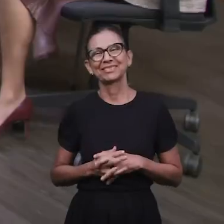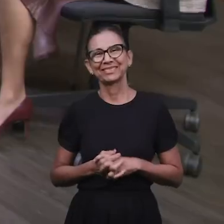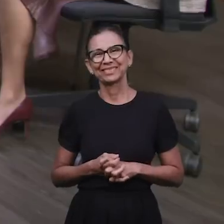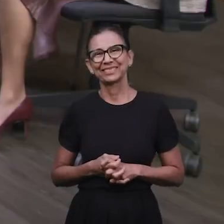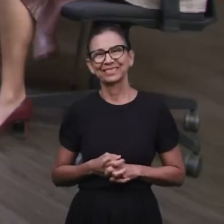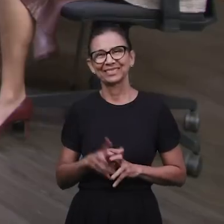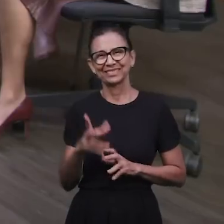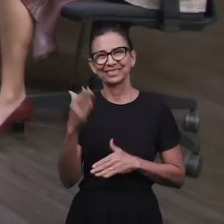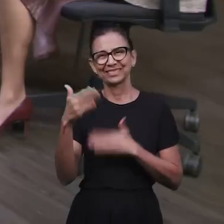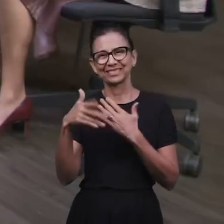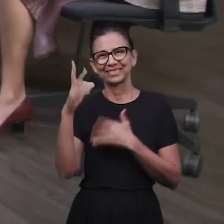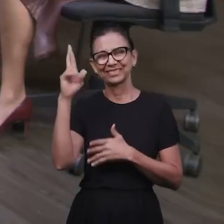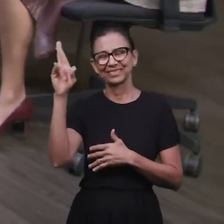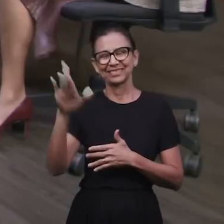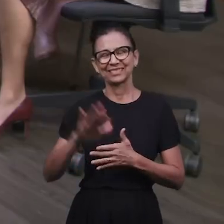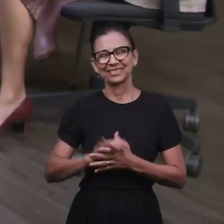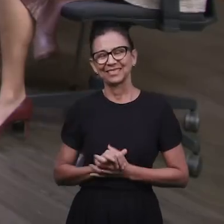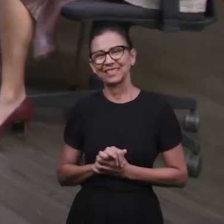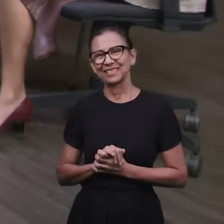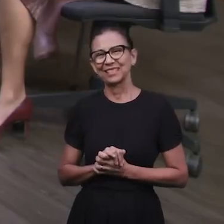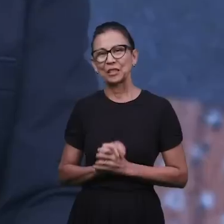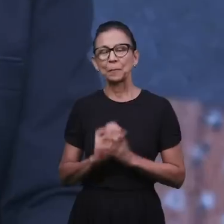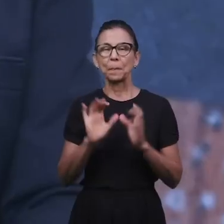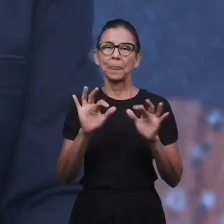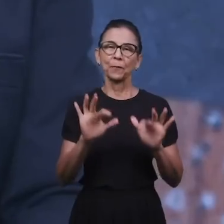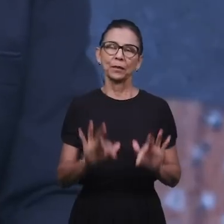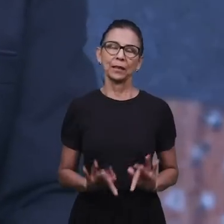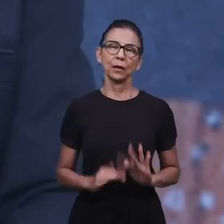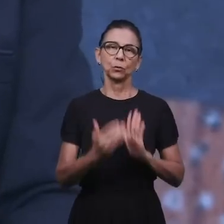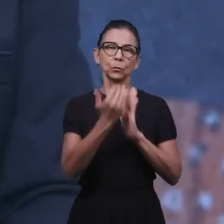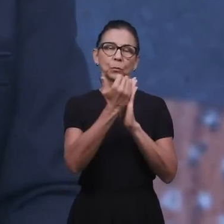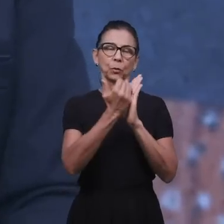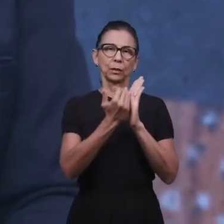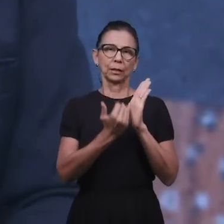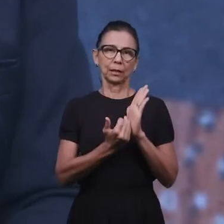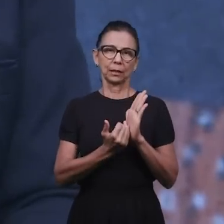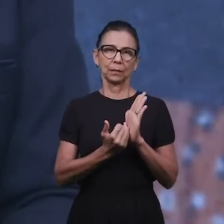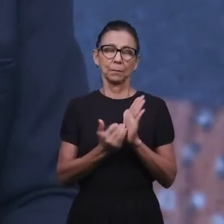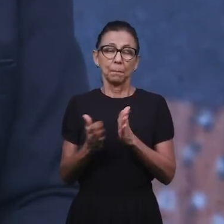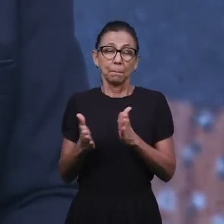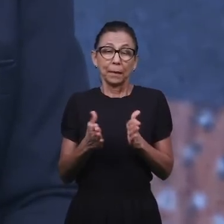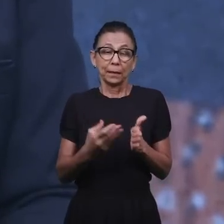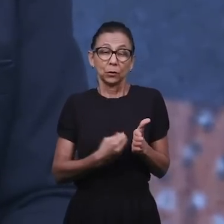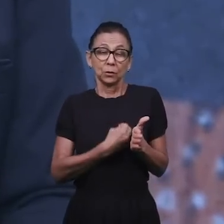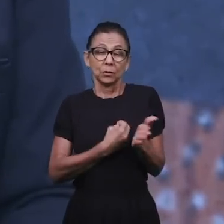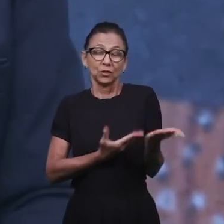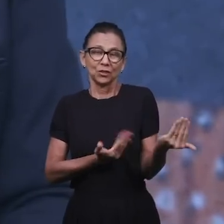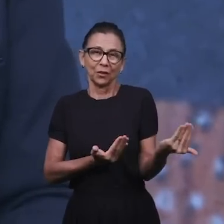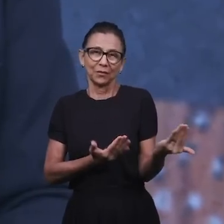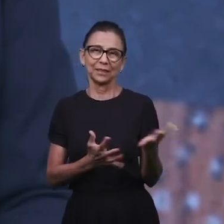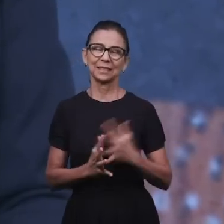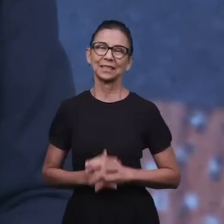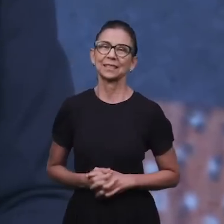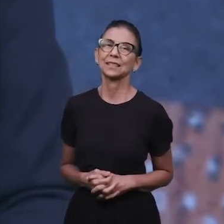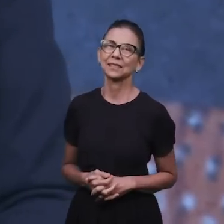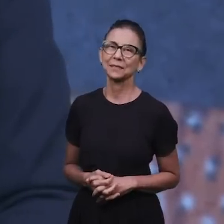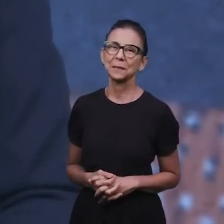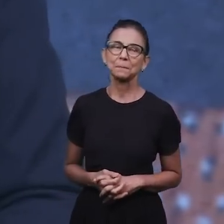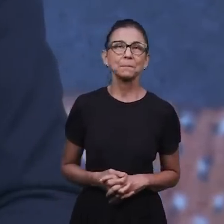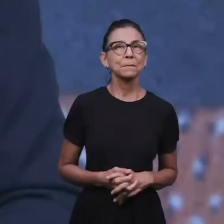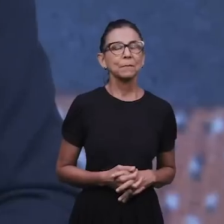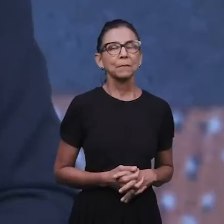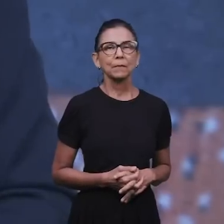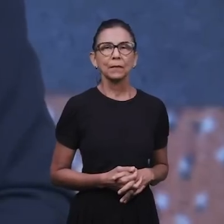Amém. E seguiremos assim na presença do Senhor. Muito bem, a gente chega então ao final de mais uma edição do programa Os Dias da